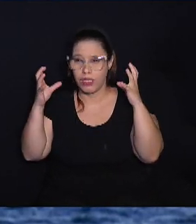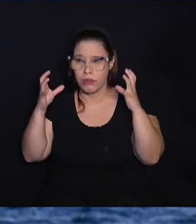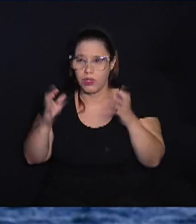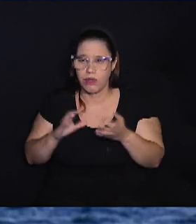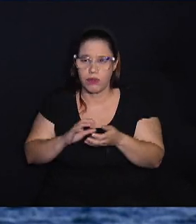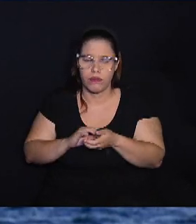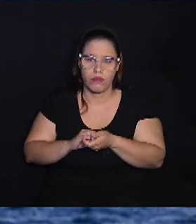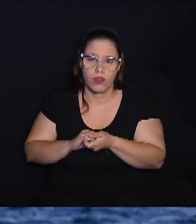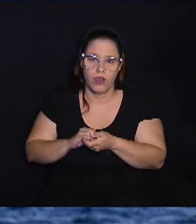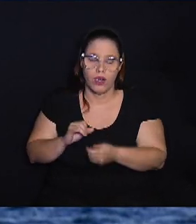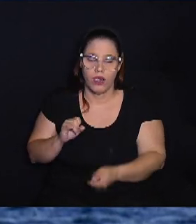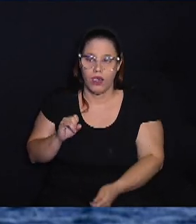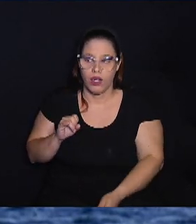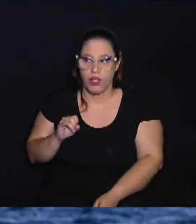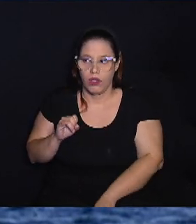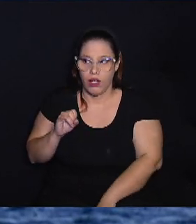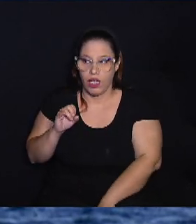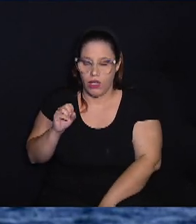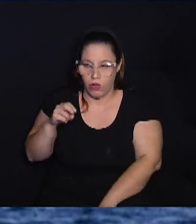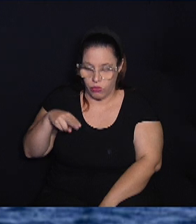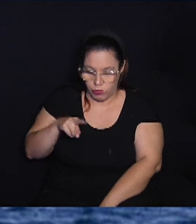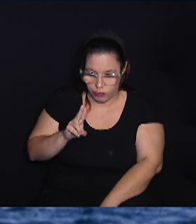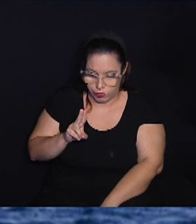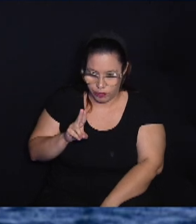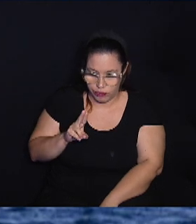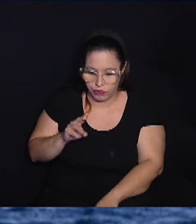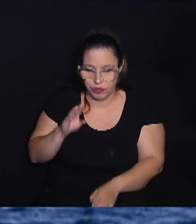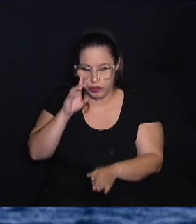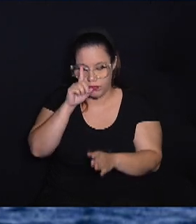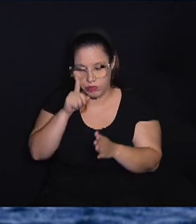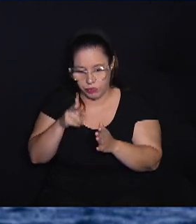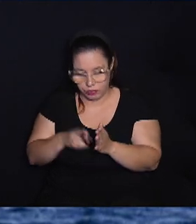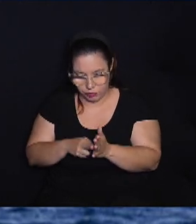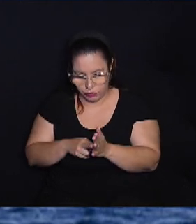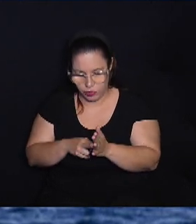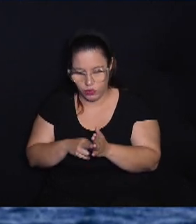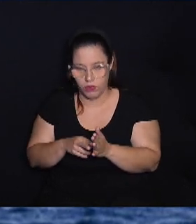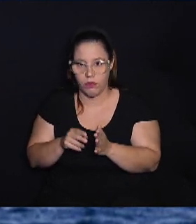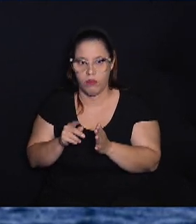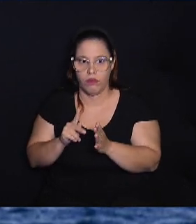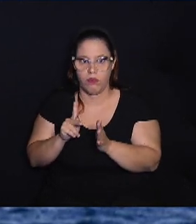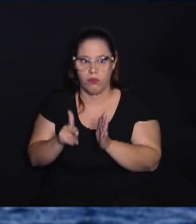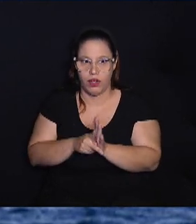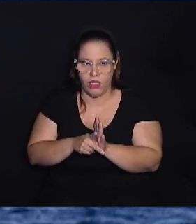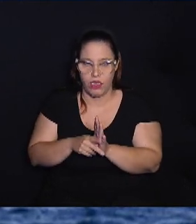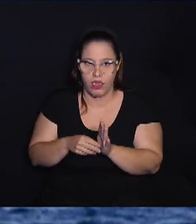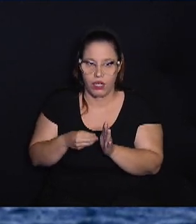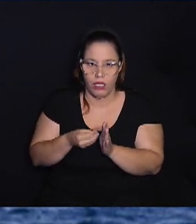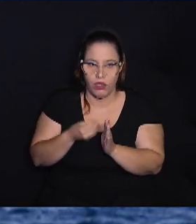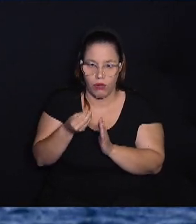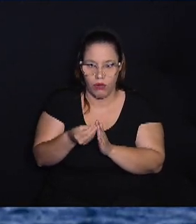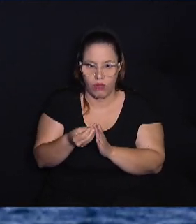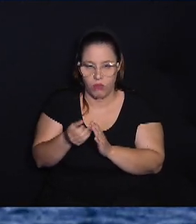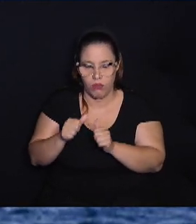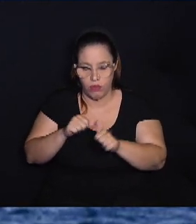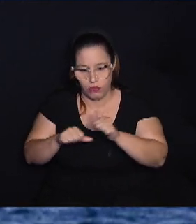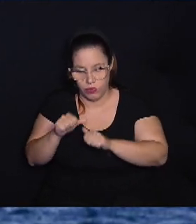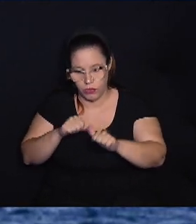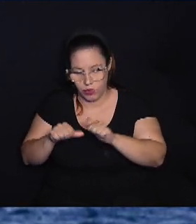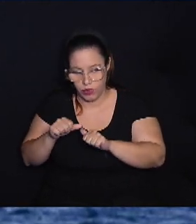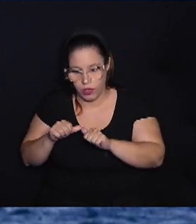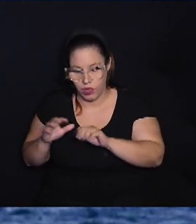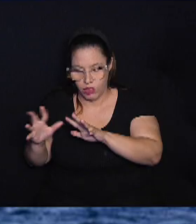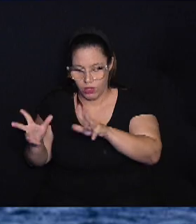Organização das Nações Unidas, a ONU, para projetar o impacto das mudanças climáticas na Antártida, ainda não levavam em